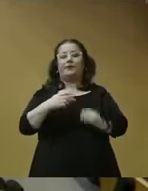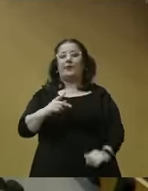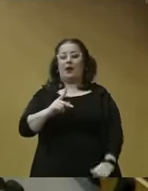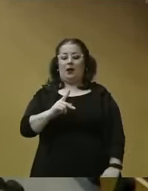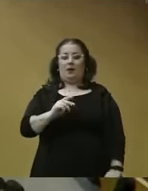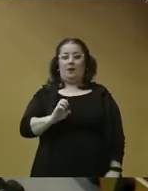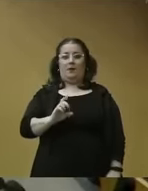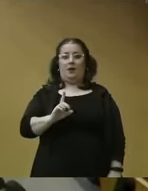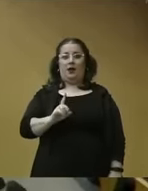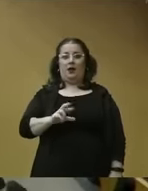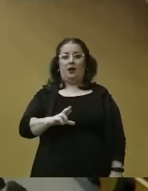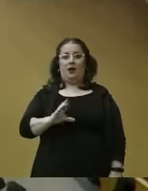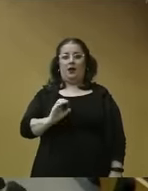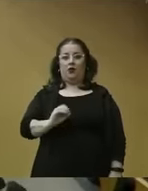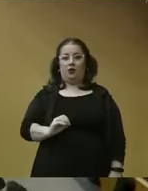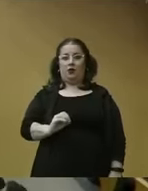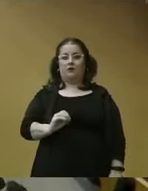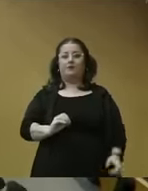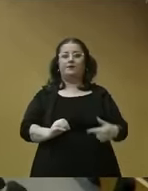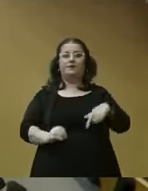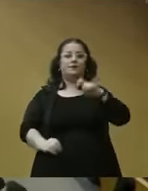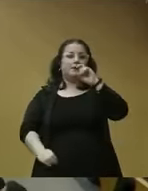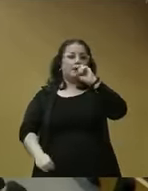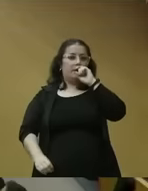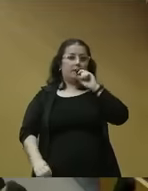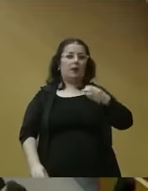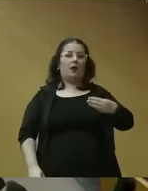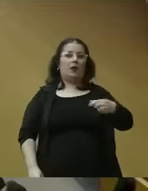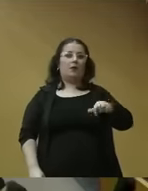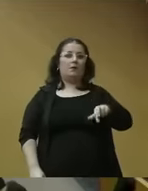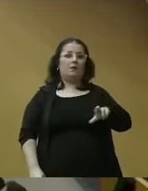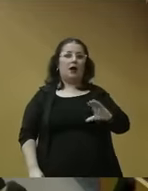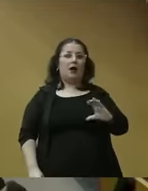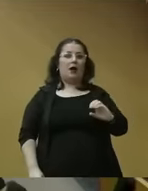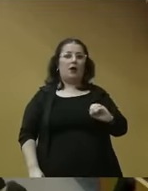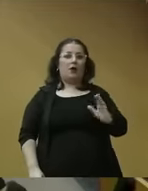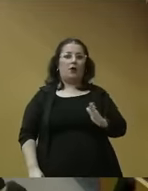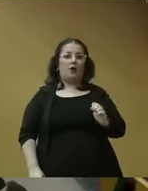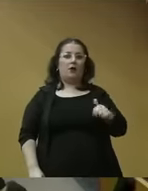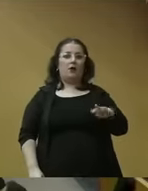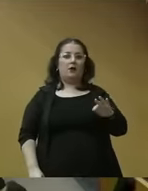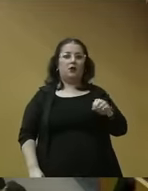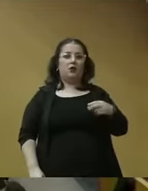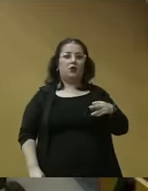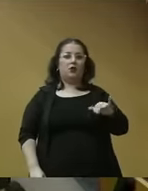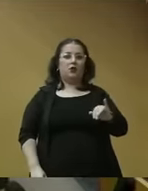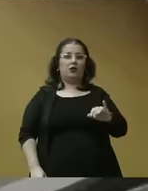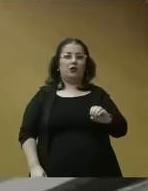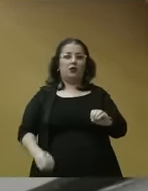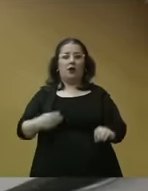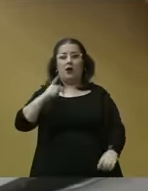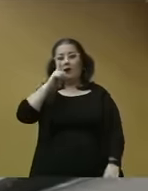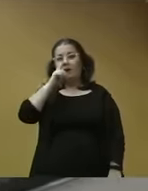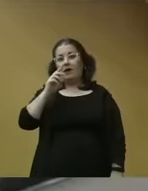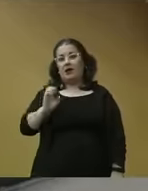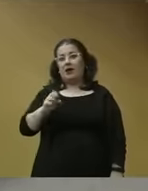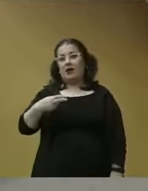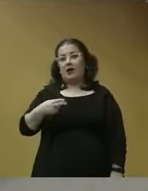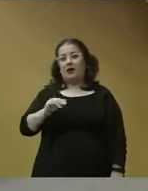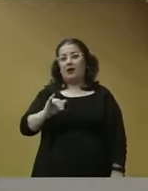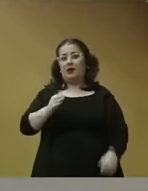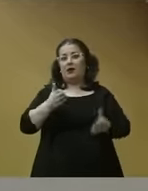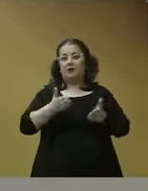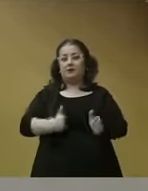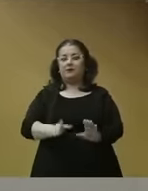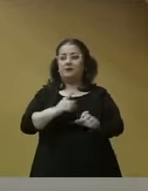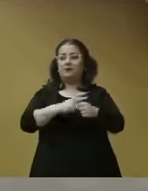Pedro Augusto Nunes Marchand, filho de Marco Antônio da Rosa Marchand e Eni Rosa Nunes, natural de